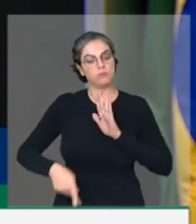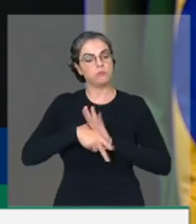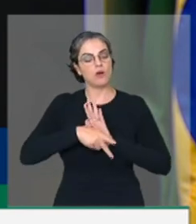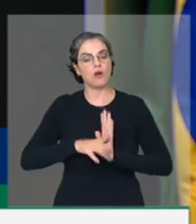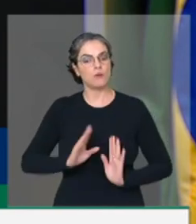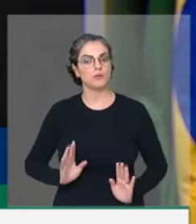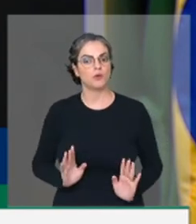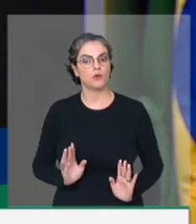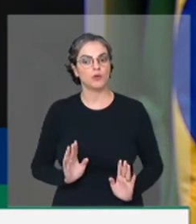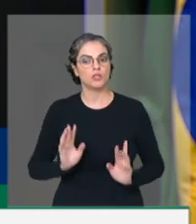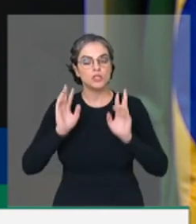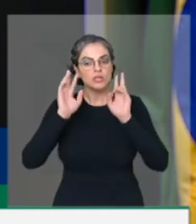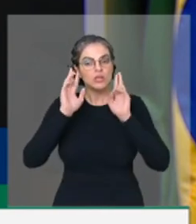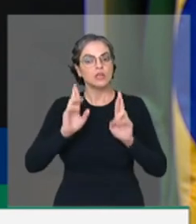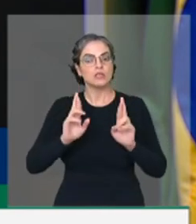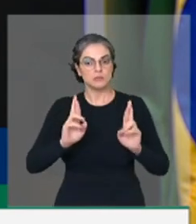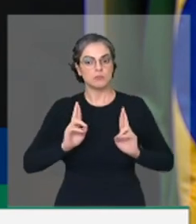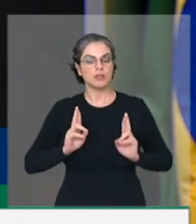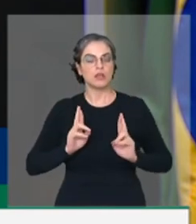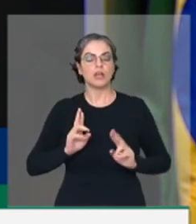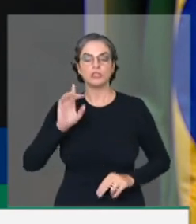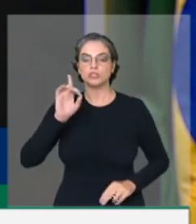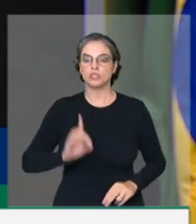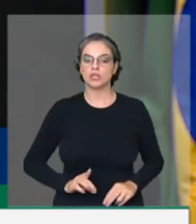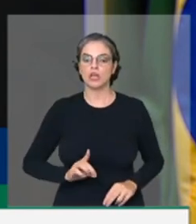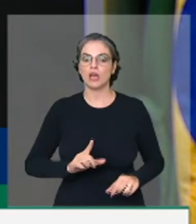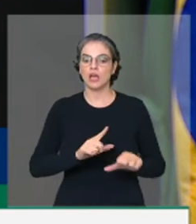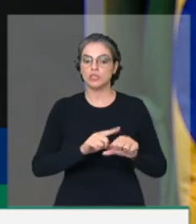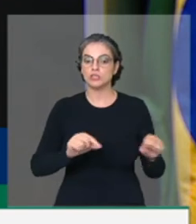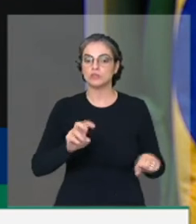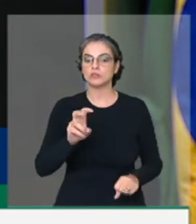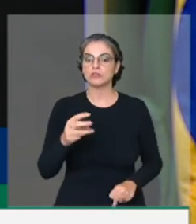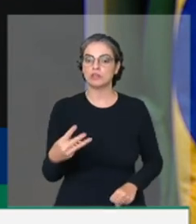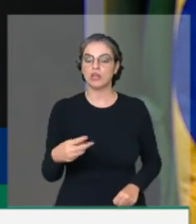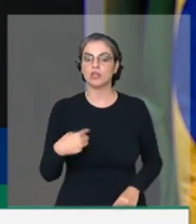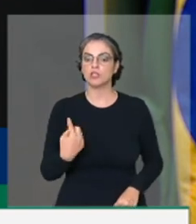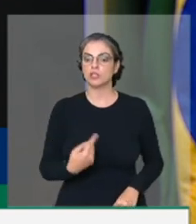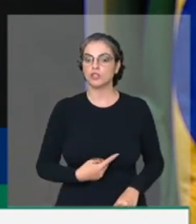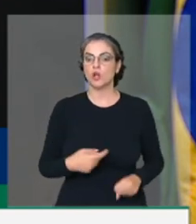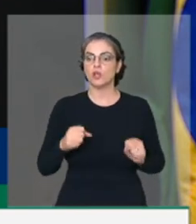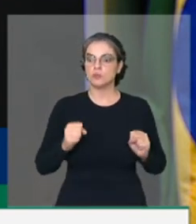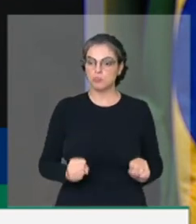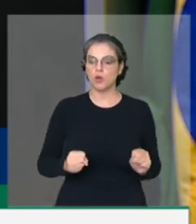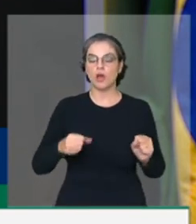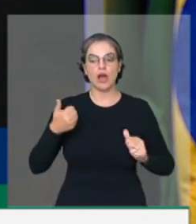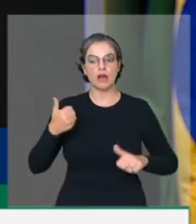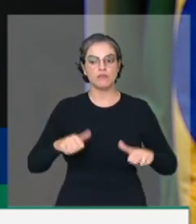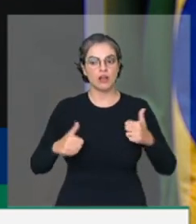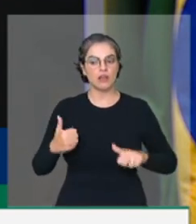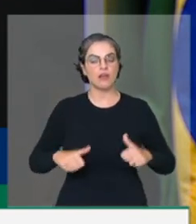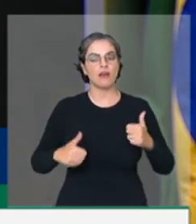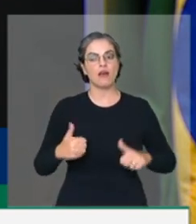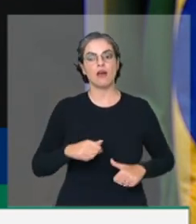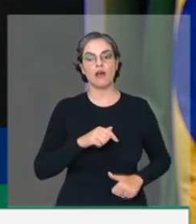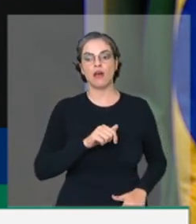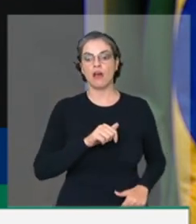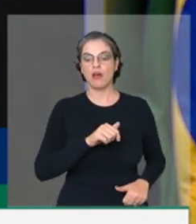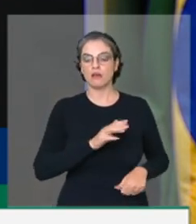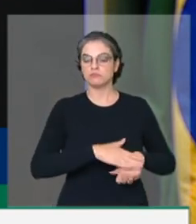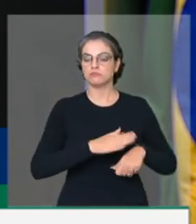a Constituição nos deu no artigo 53, o poder de revisar um ato do STF. A Câmara